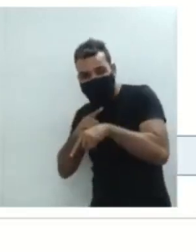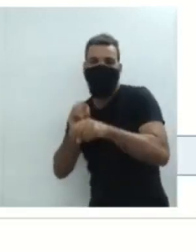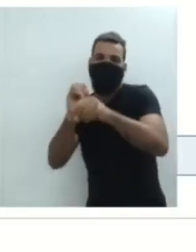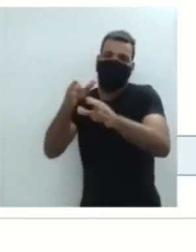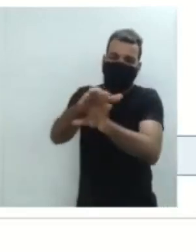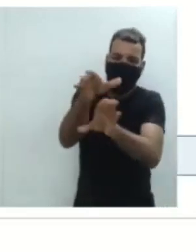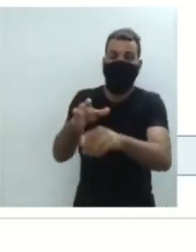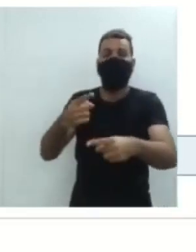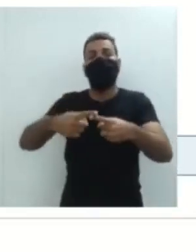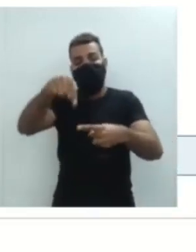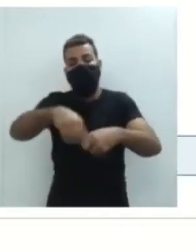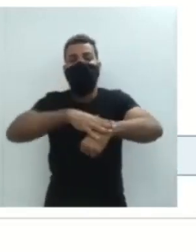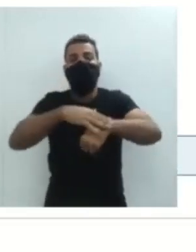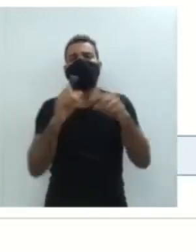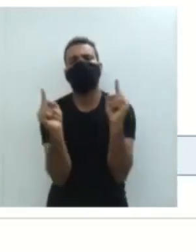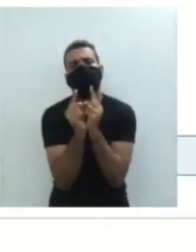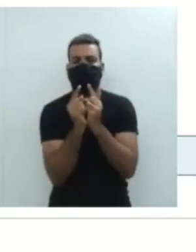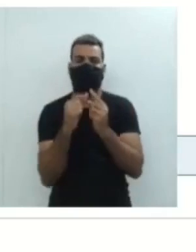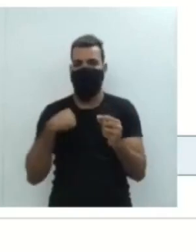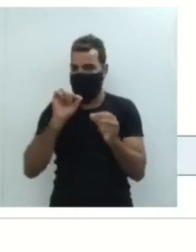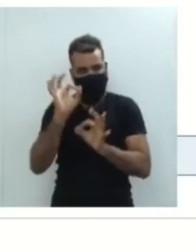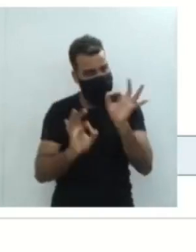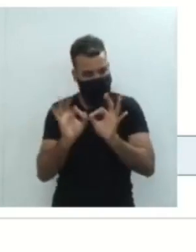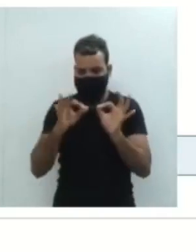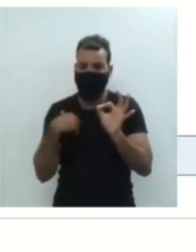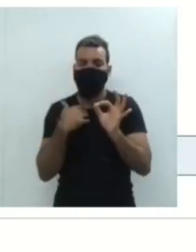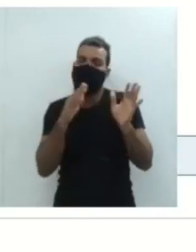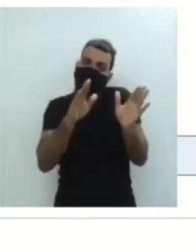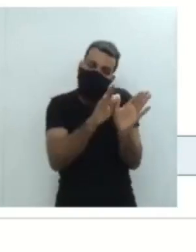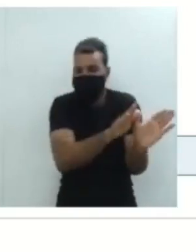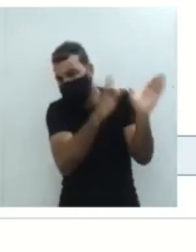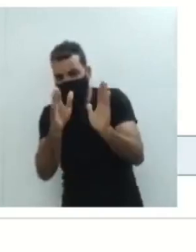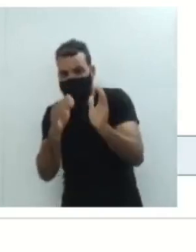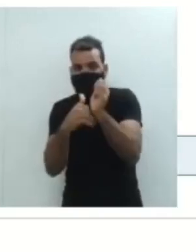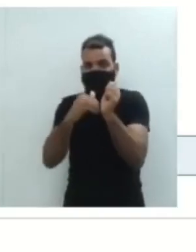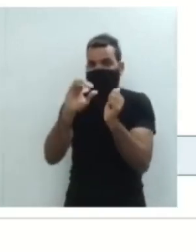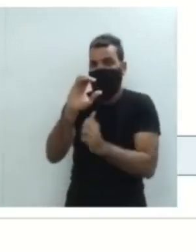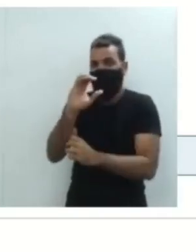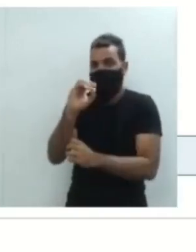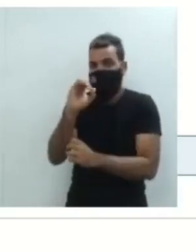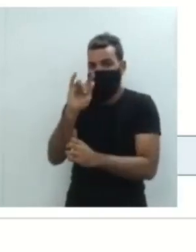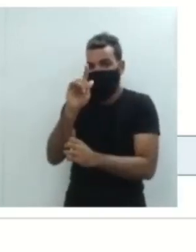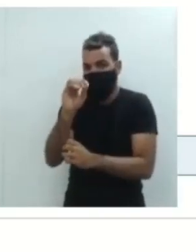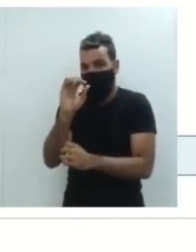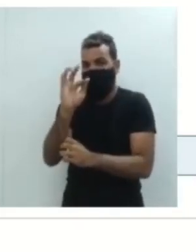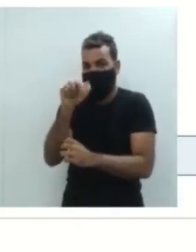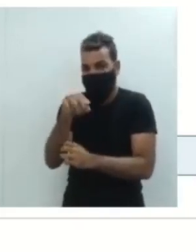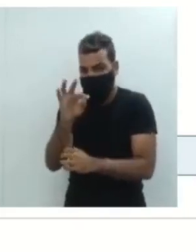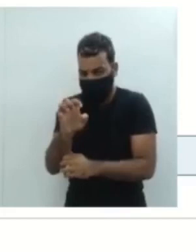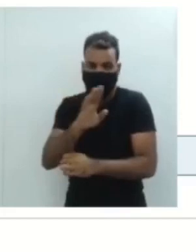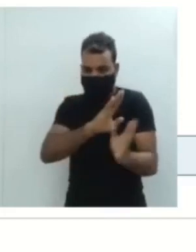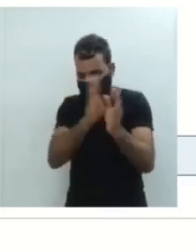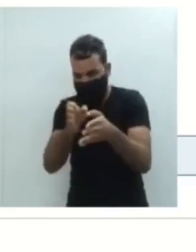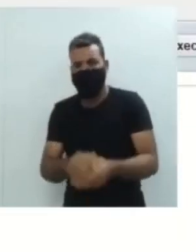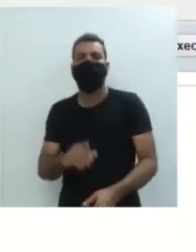caso o tempo da nossa vídeo aula é bastante restrito então eu vou focar diretamente no código fonte da nossa aplicação mas aqui